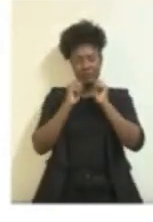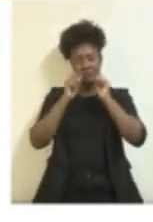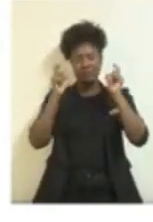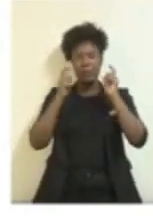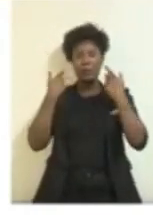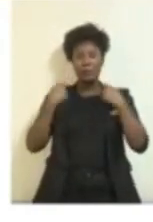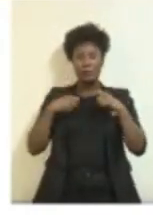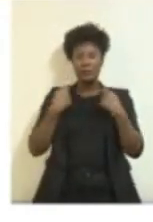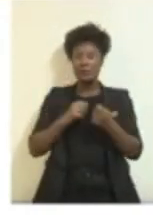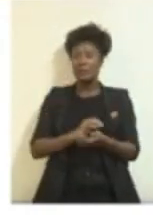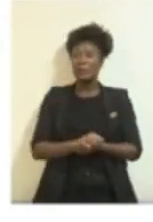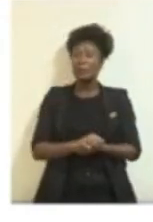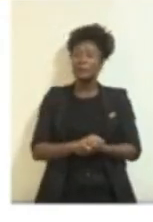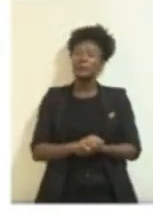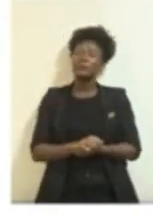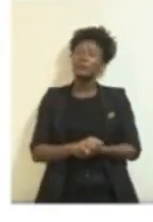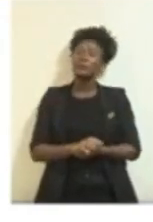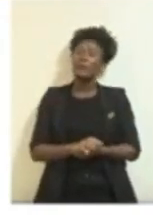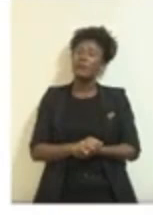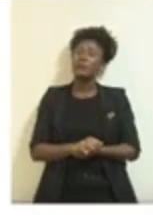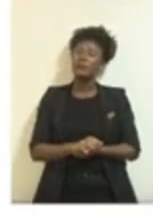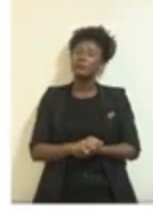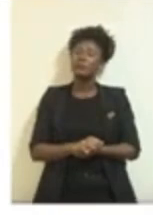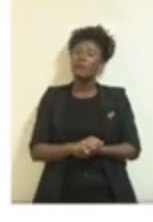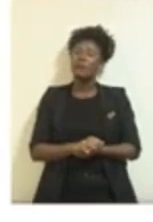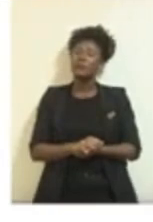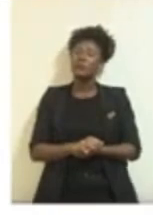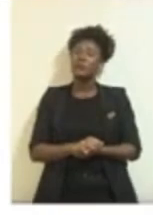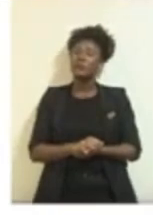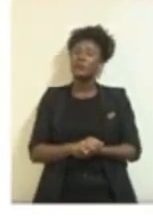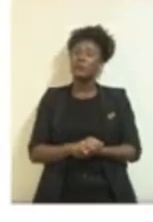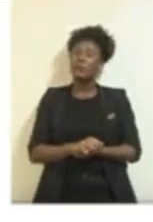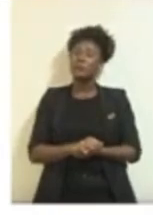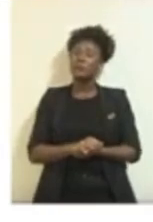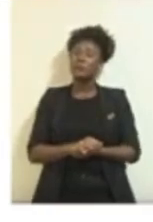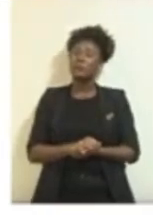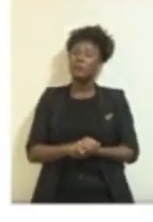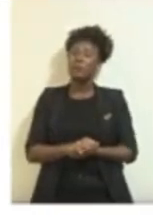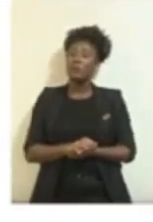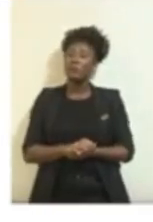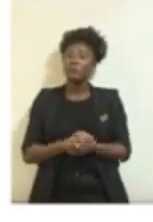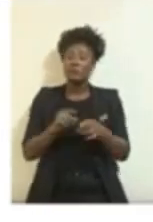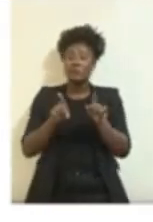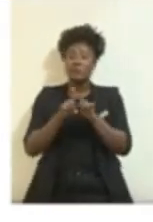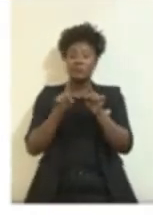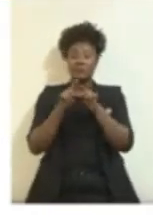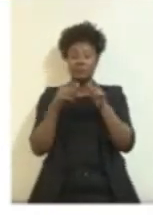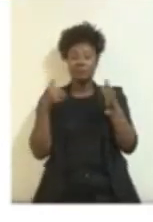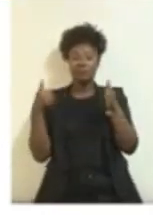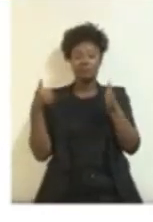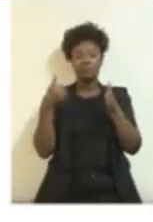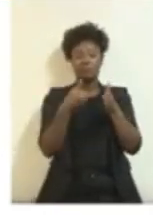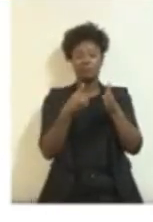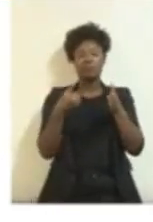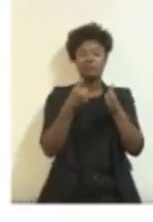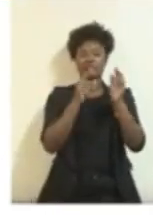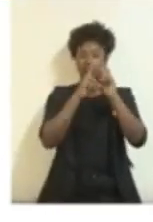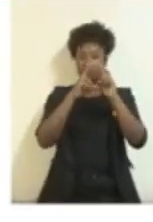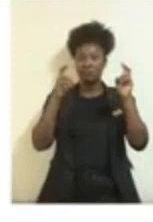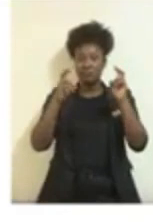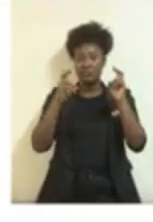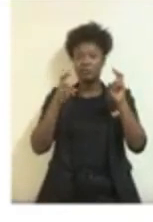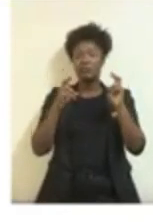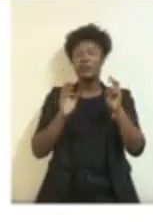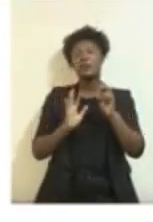Bom, chegando um pouco mais assim ao tema como morfodade, consequências da supressão da biodiversidade. Então, o